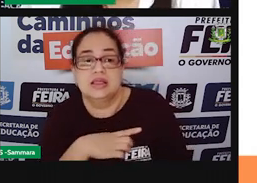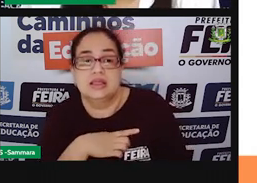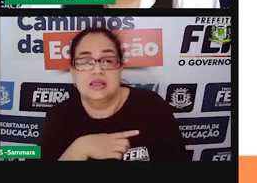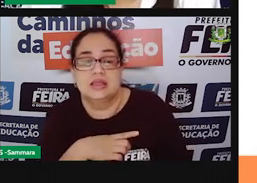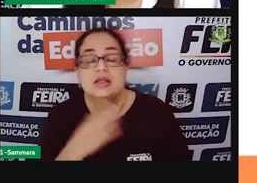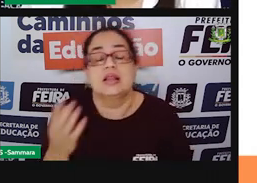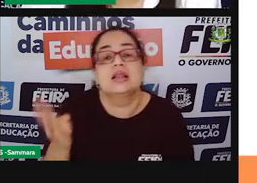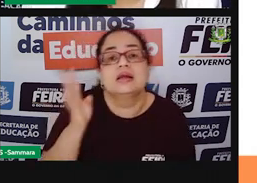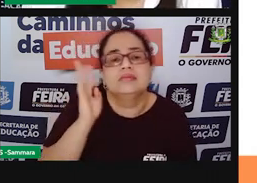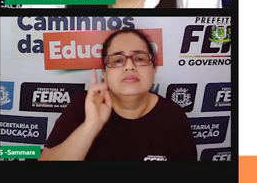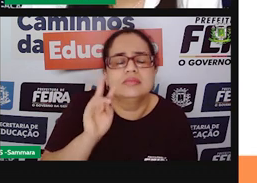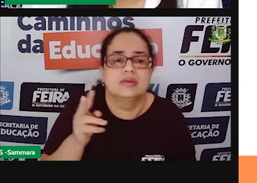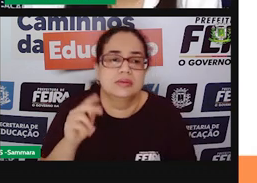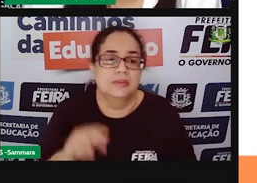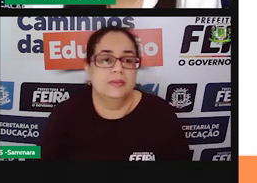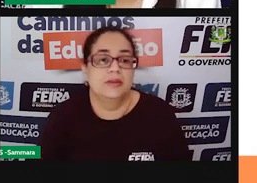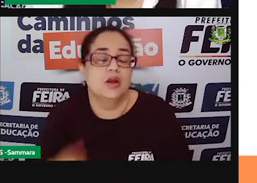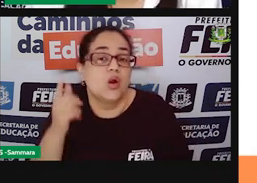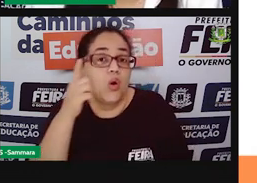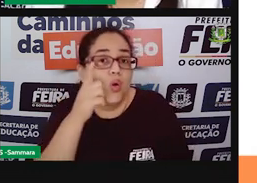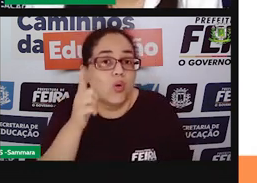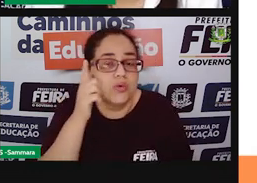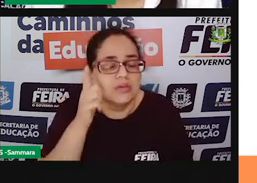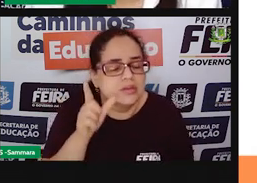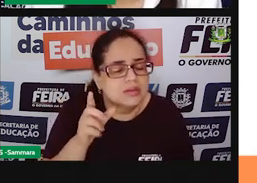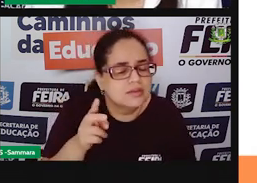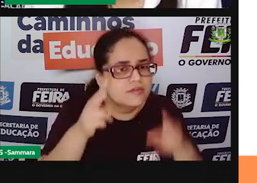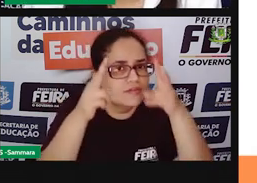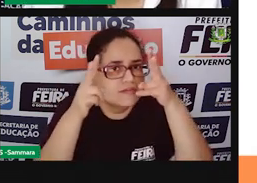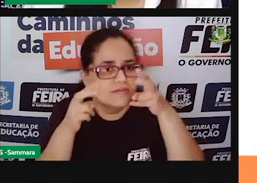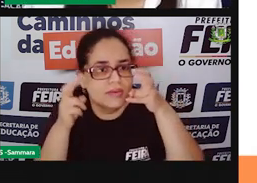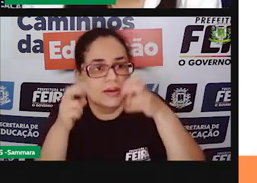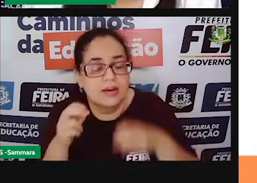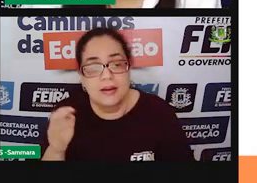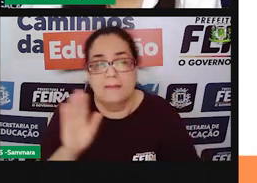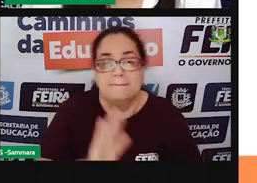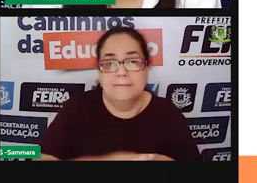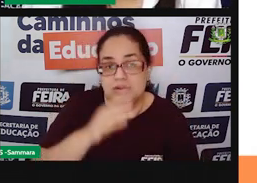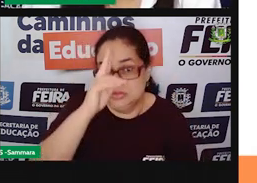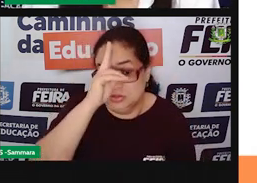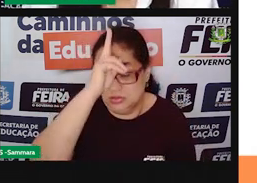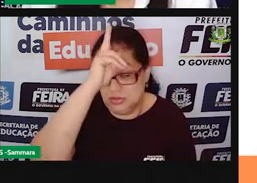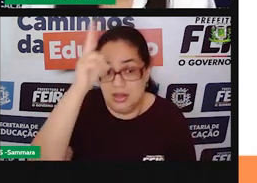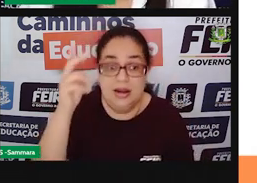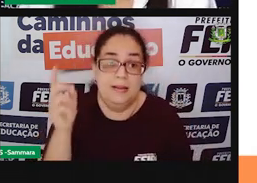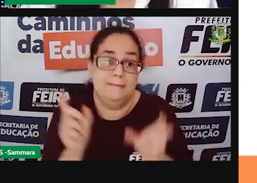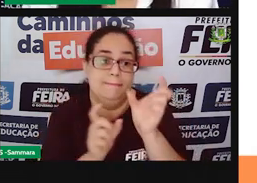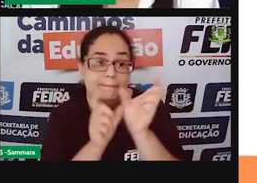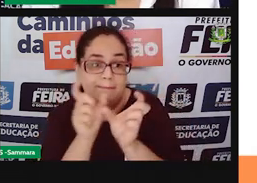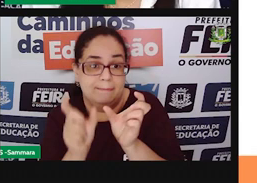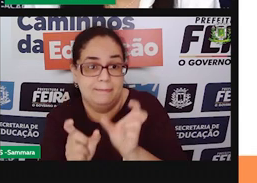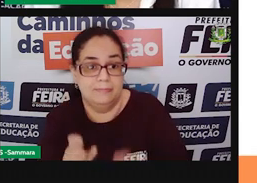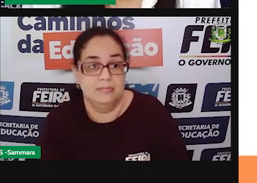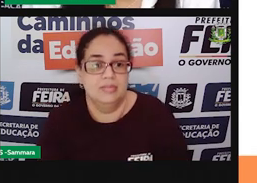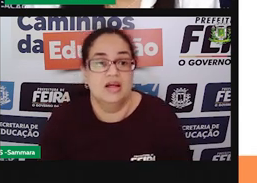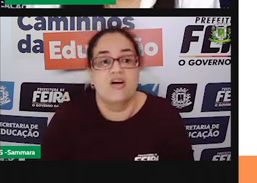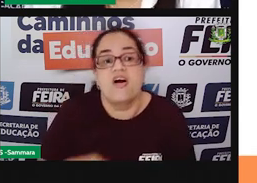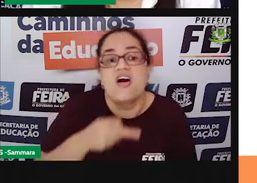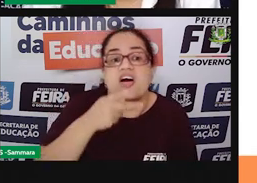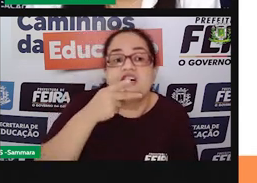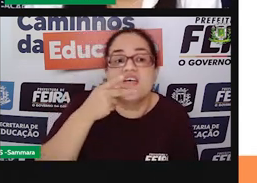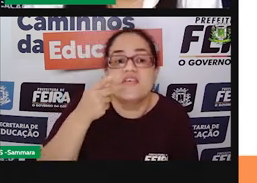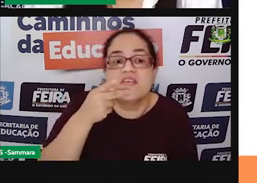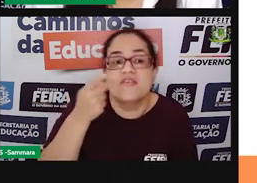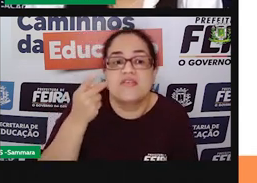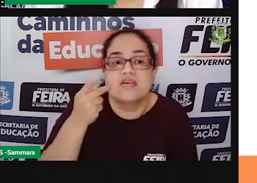bem interessante da gente conseguir identificar a sílaba tônica, né, das palavras. É falar a palavra